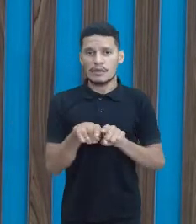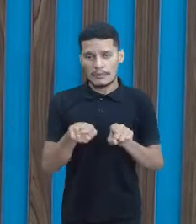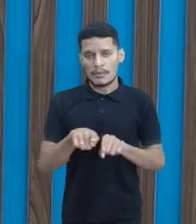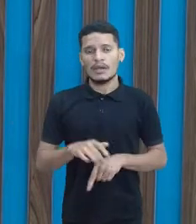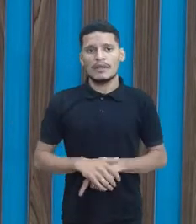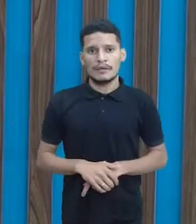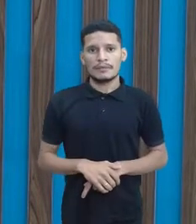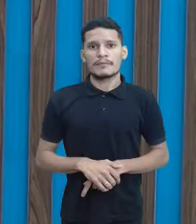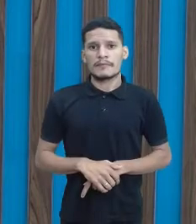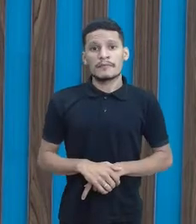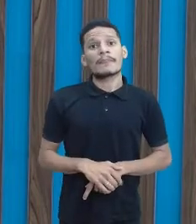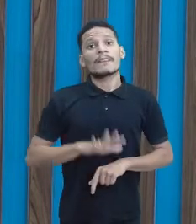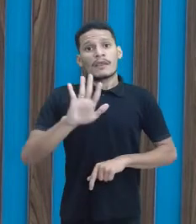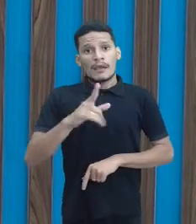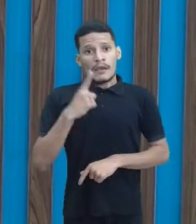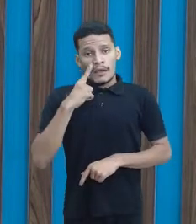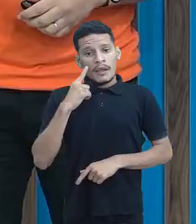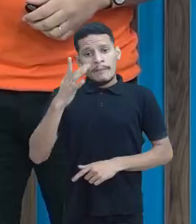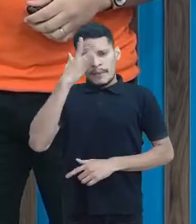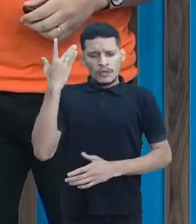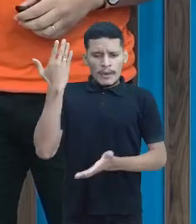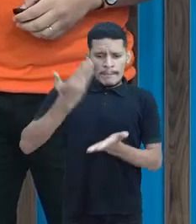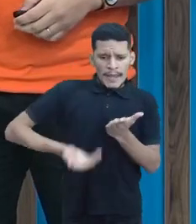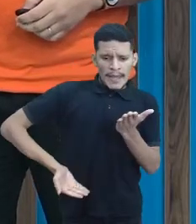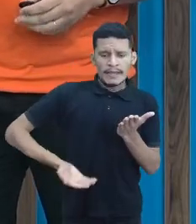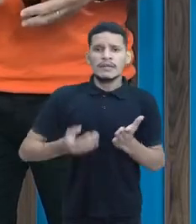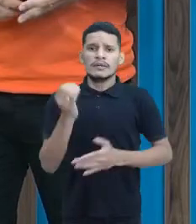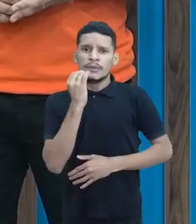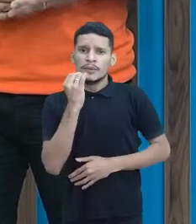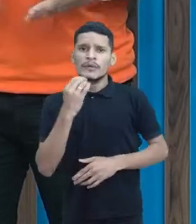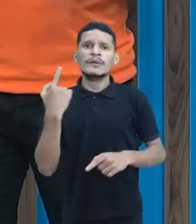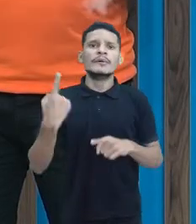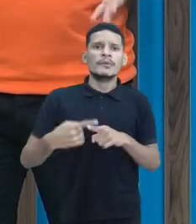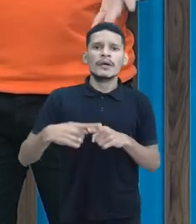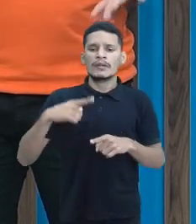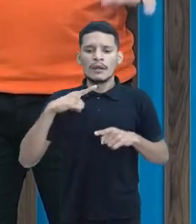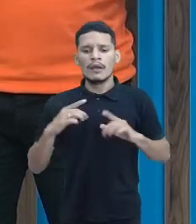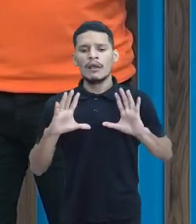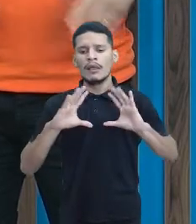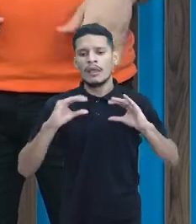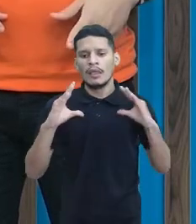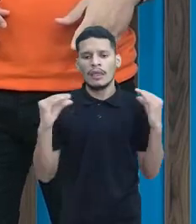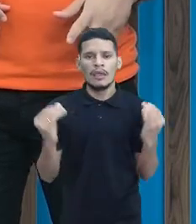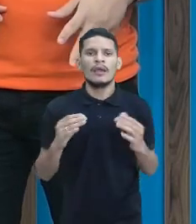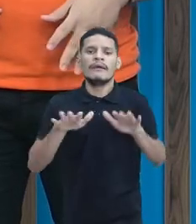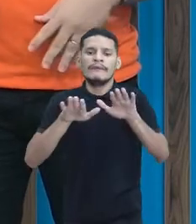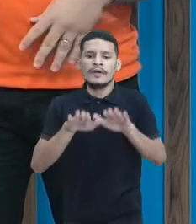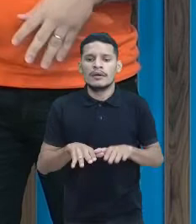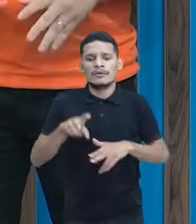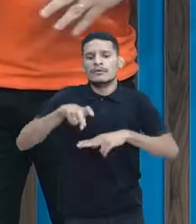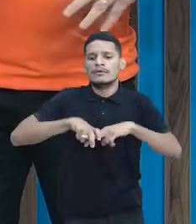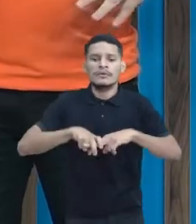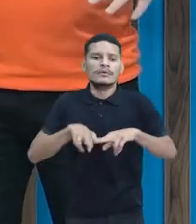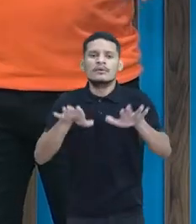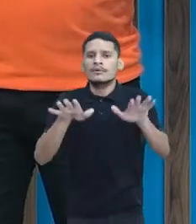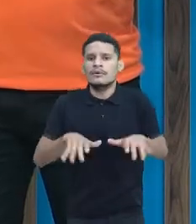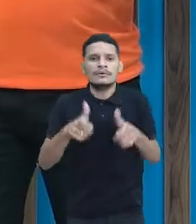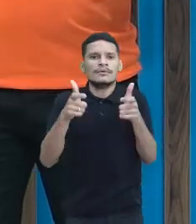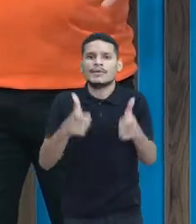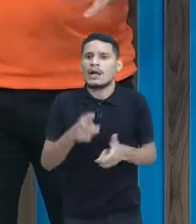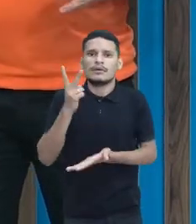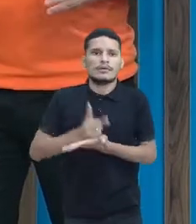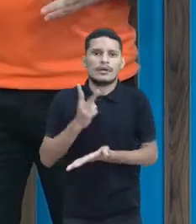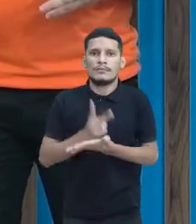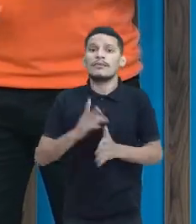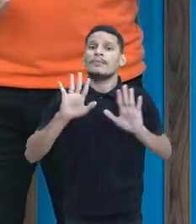é, e às vezes as pessoas perdem essa oportunidade por conta do comodismo que é estar no lugar onde está, né? E aí a gente vai avançar